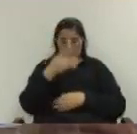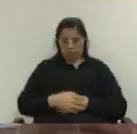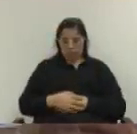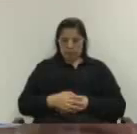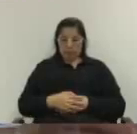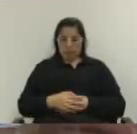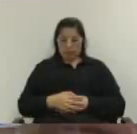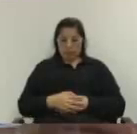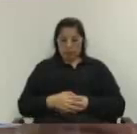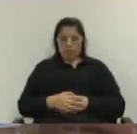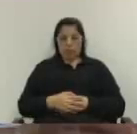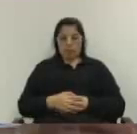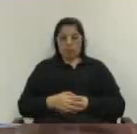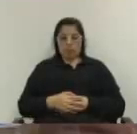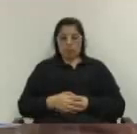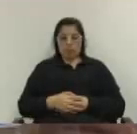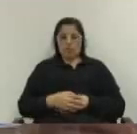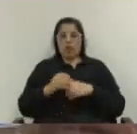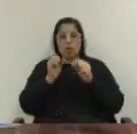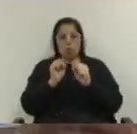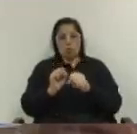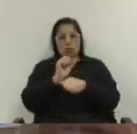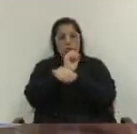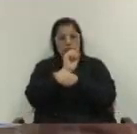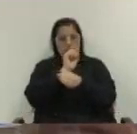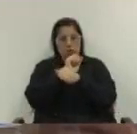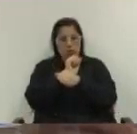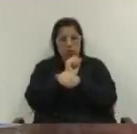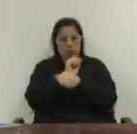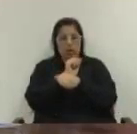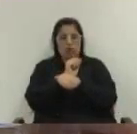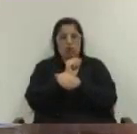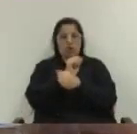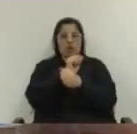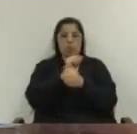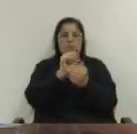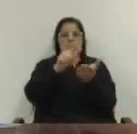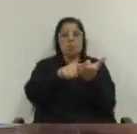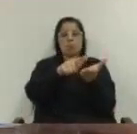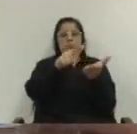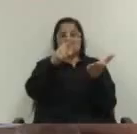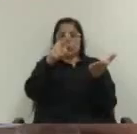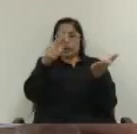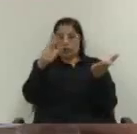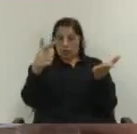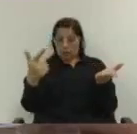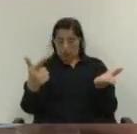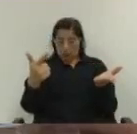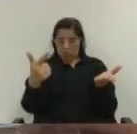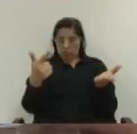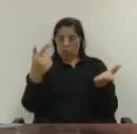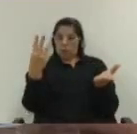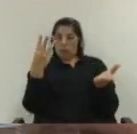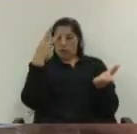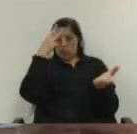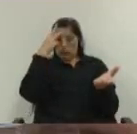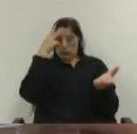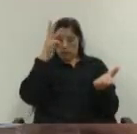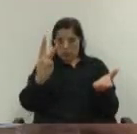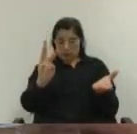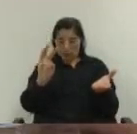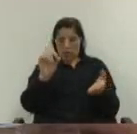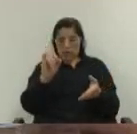3 dias, pelo menos, contado o prazo da primeira publicação. Decorrido o prazo da defesa, a comissão